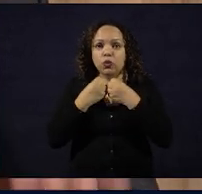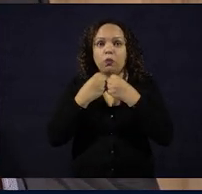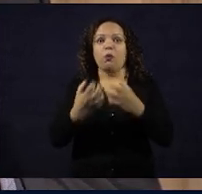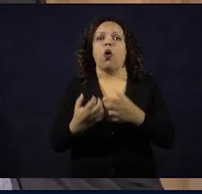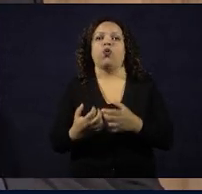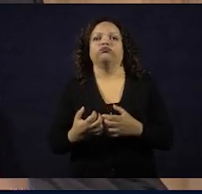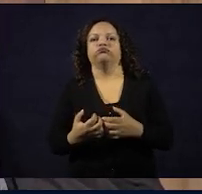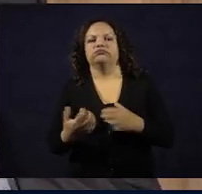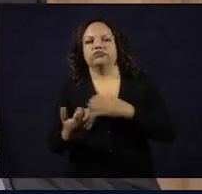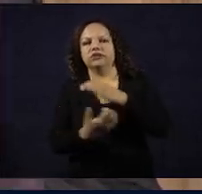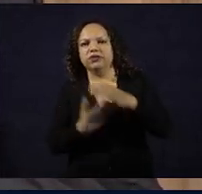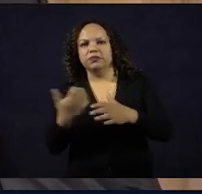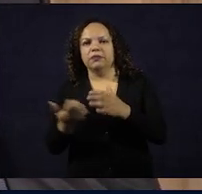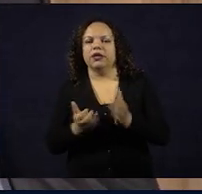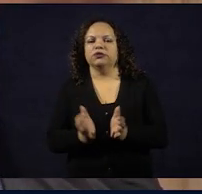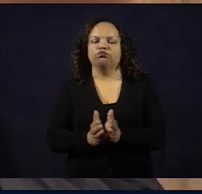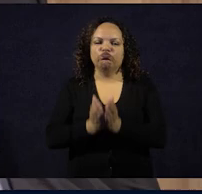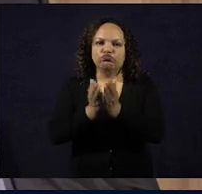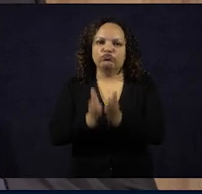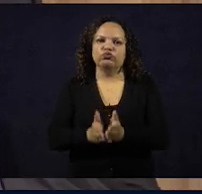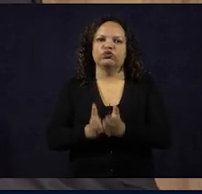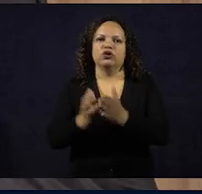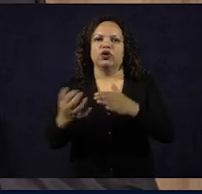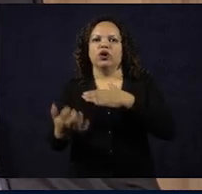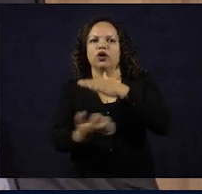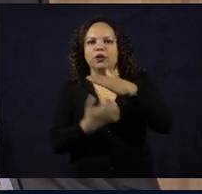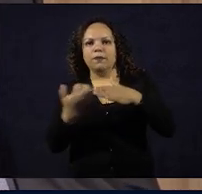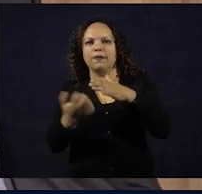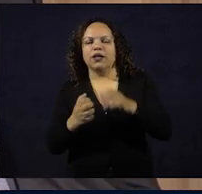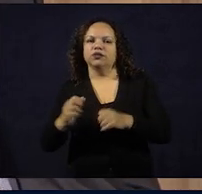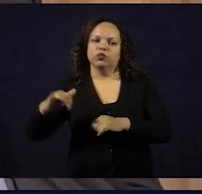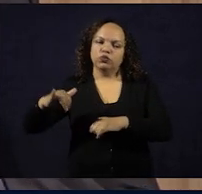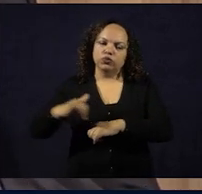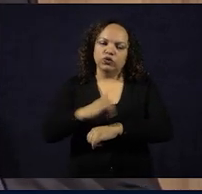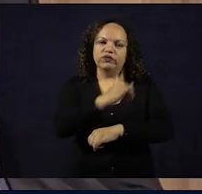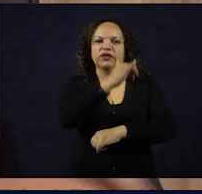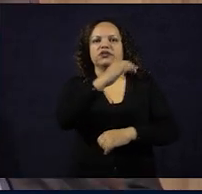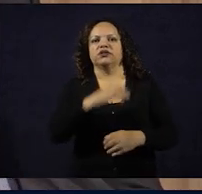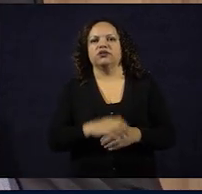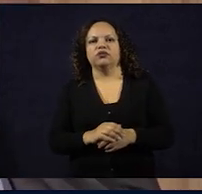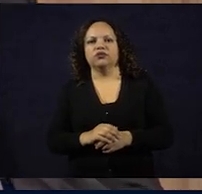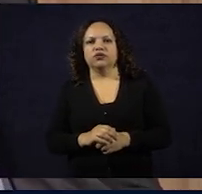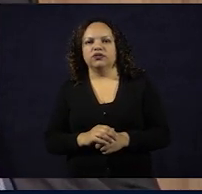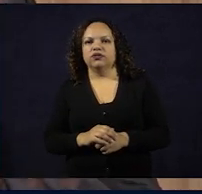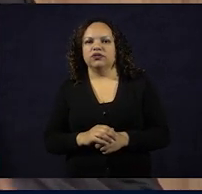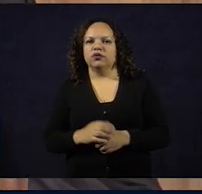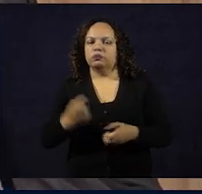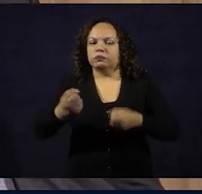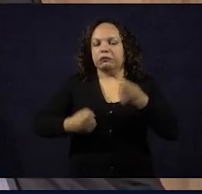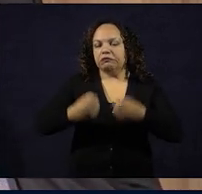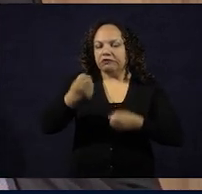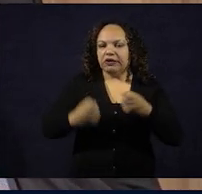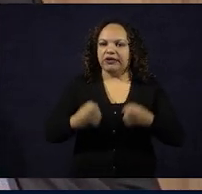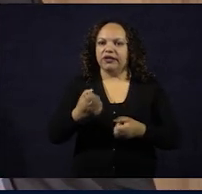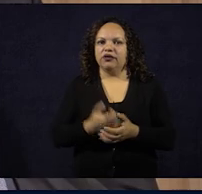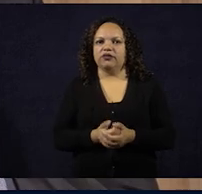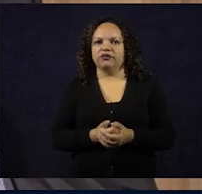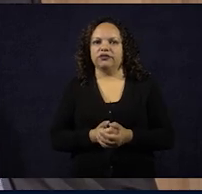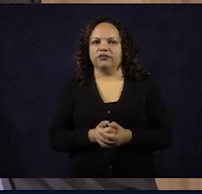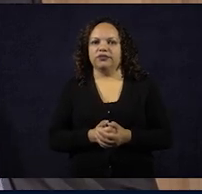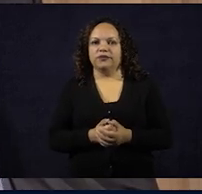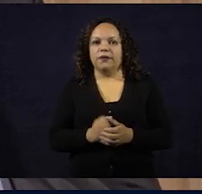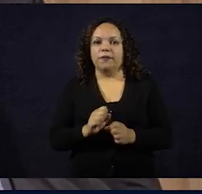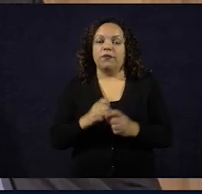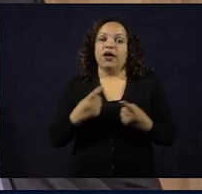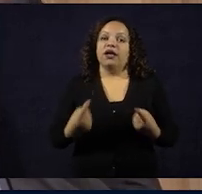em indústria naval Indústria Aeronáutica aeronáutica são mais indústria é veículos mas